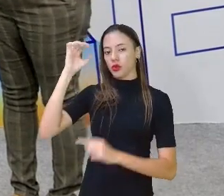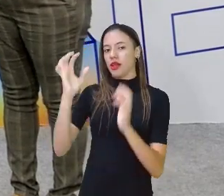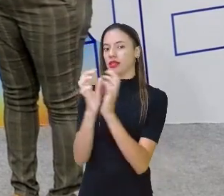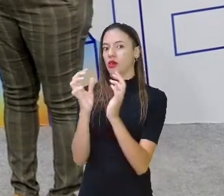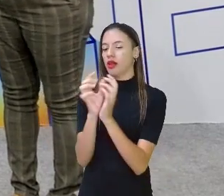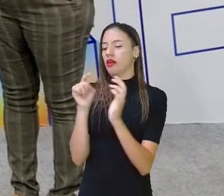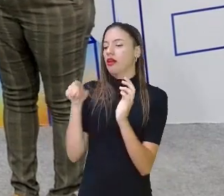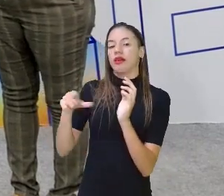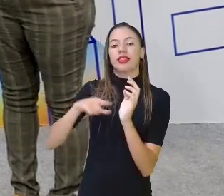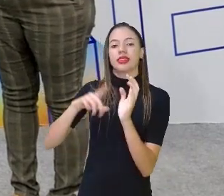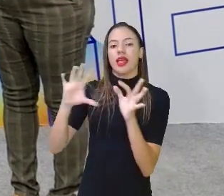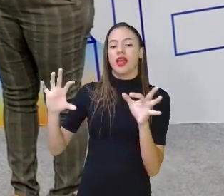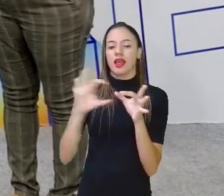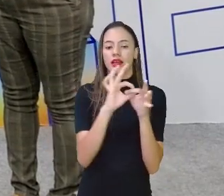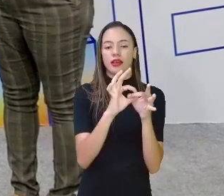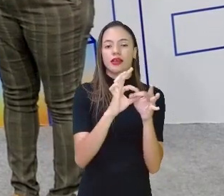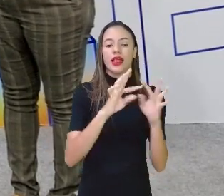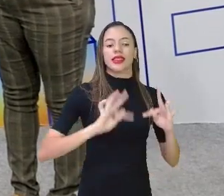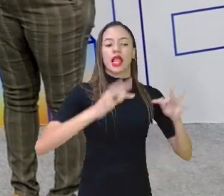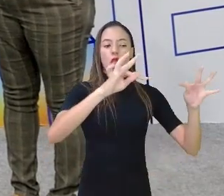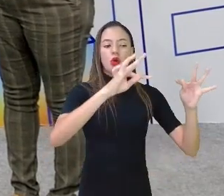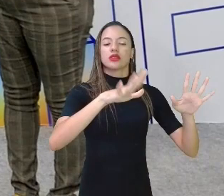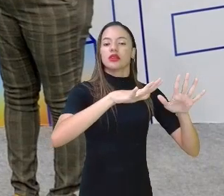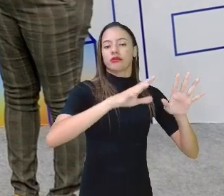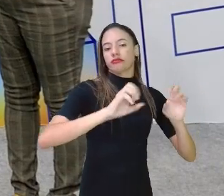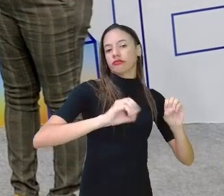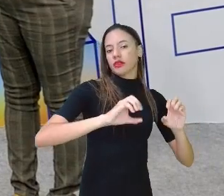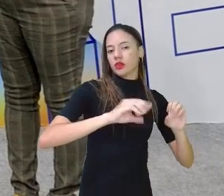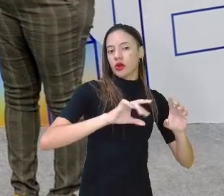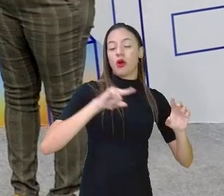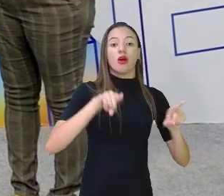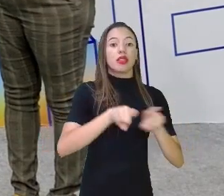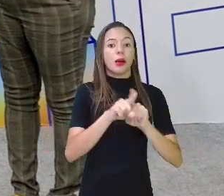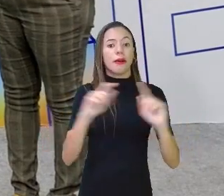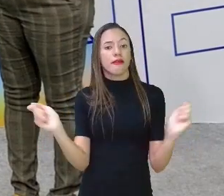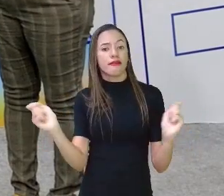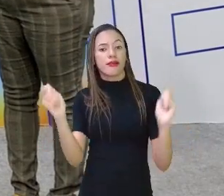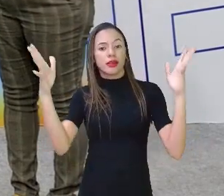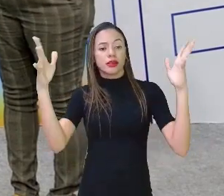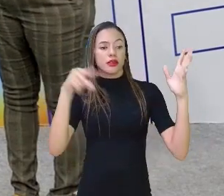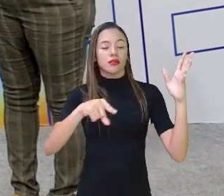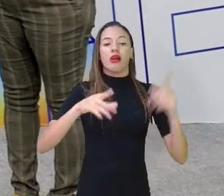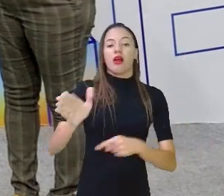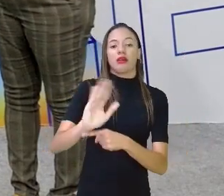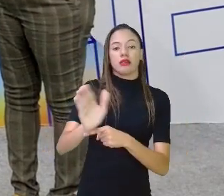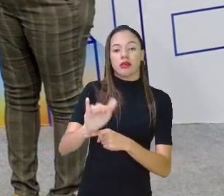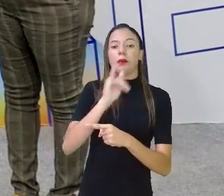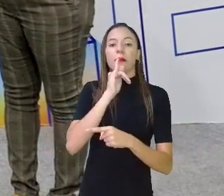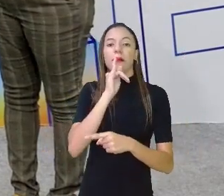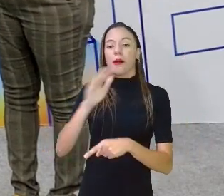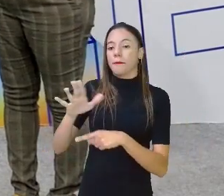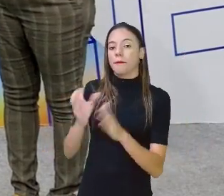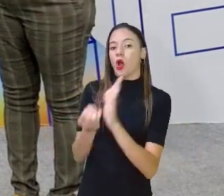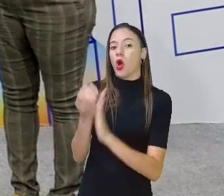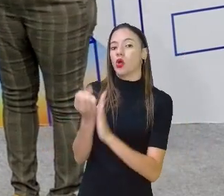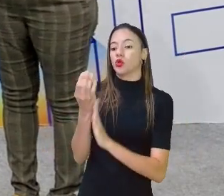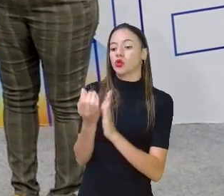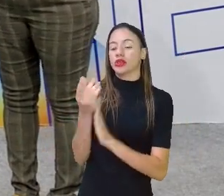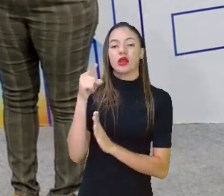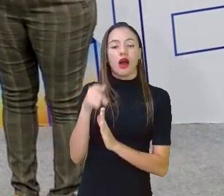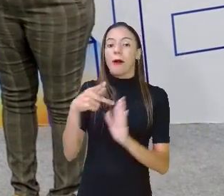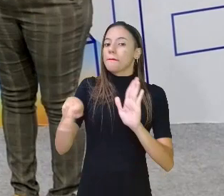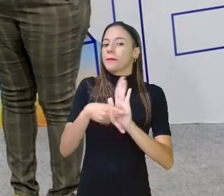que é ligado à tecnologia da educação. E é um festival de cinema, onde as produções são